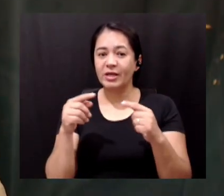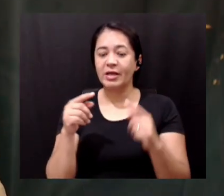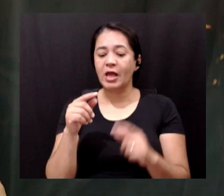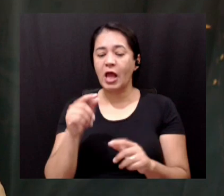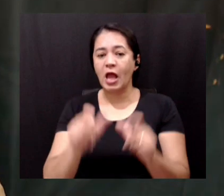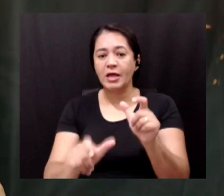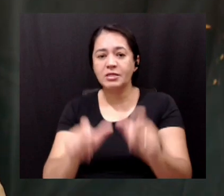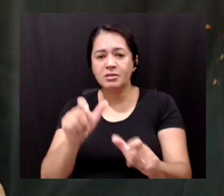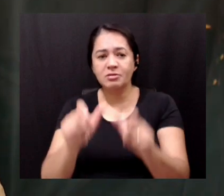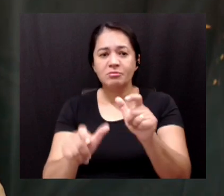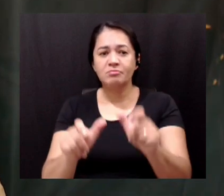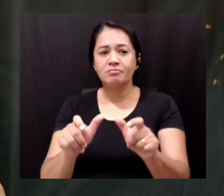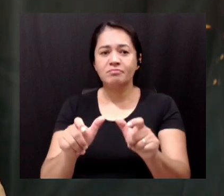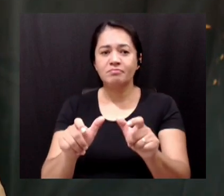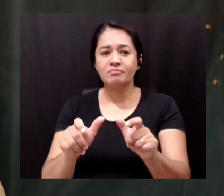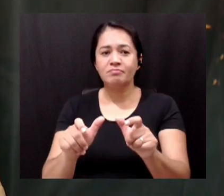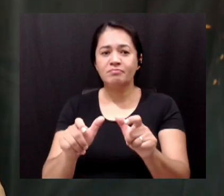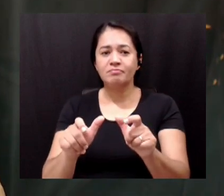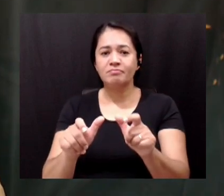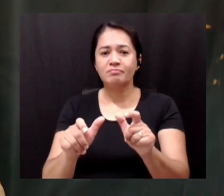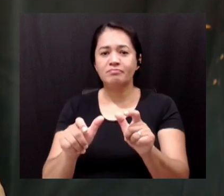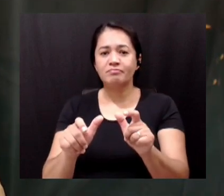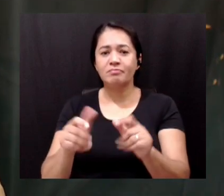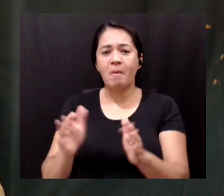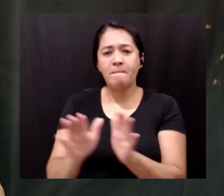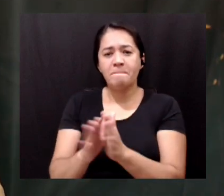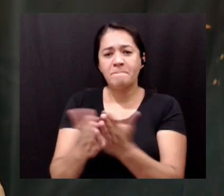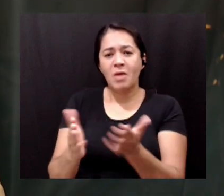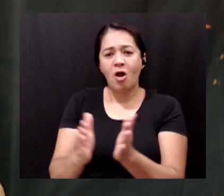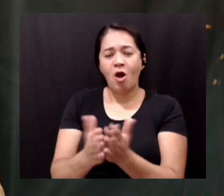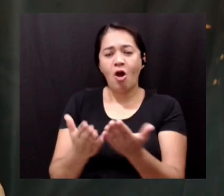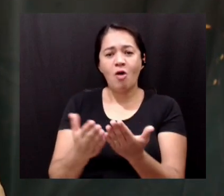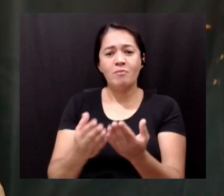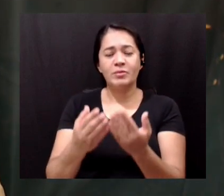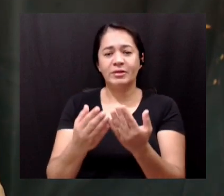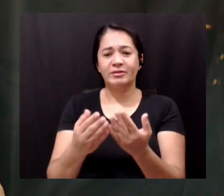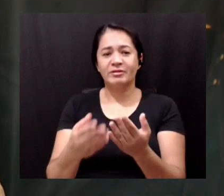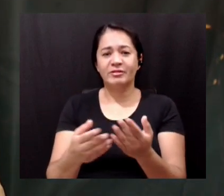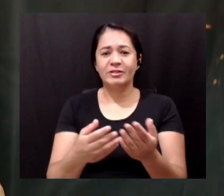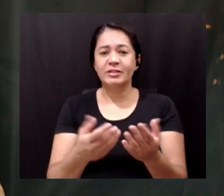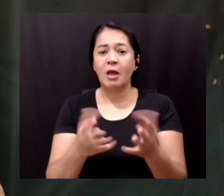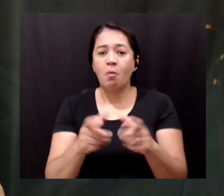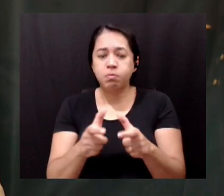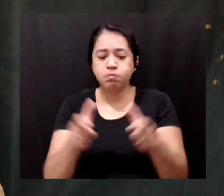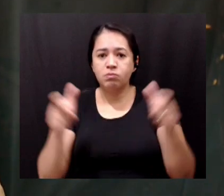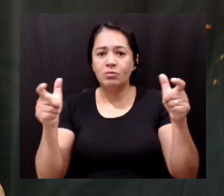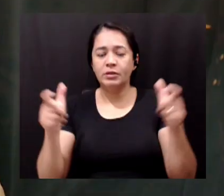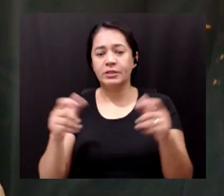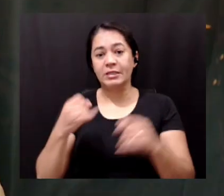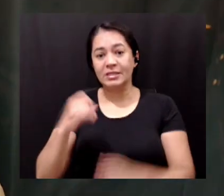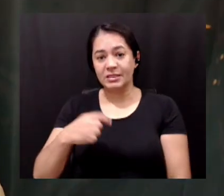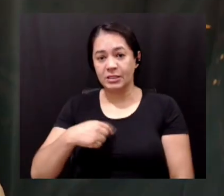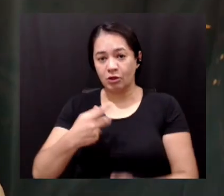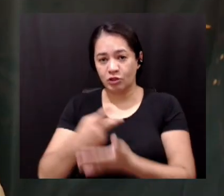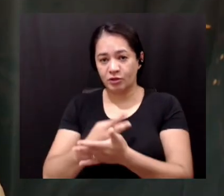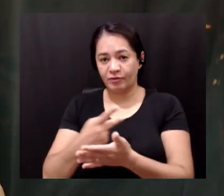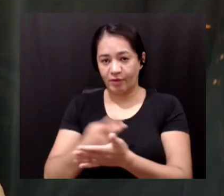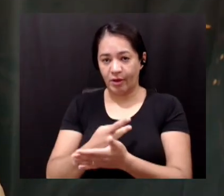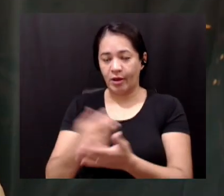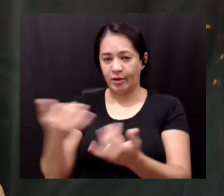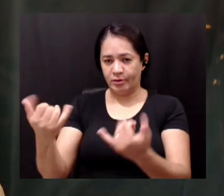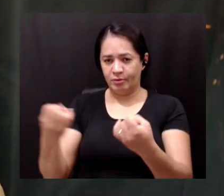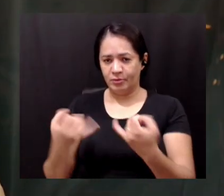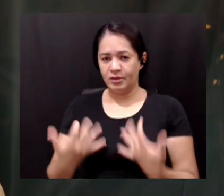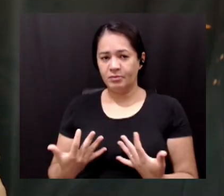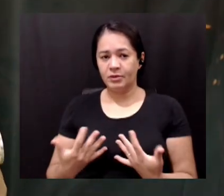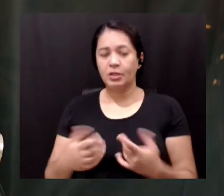de baixa renda. E também existem situações, me corrija se eu estiver errada, Dr. Carlos, de pessoas que utilizam,